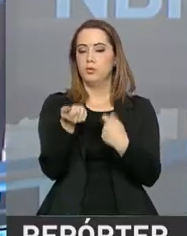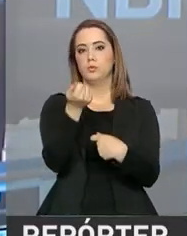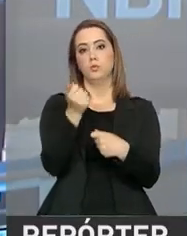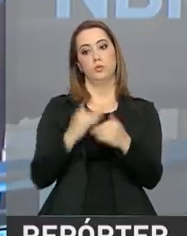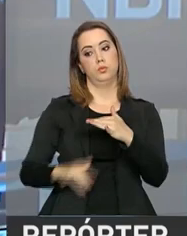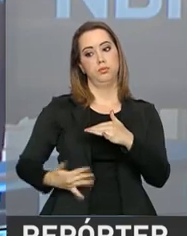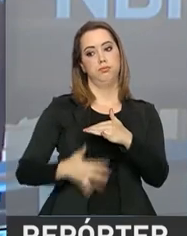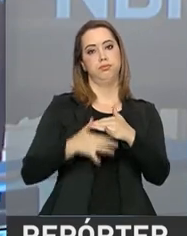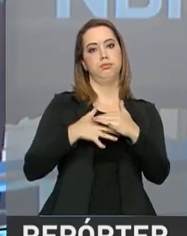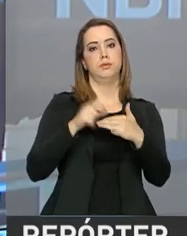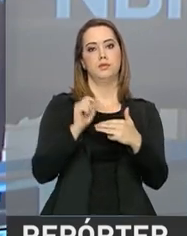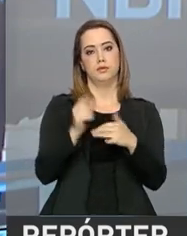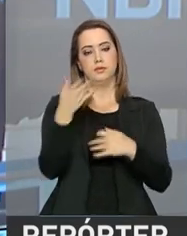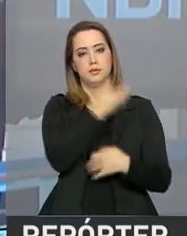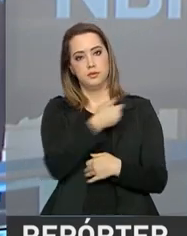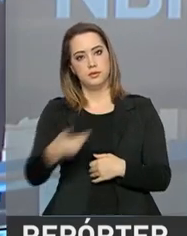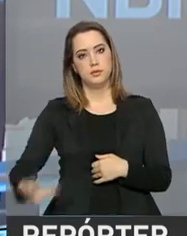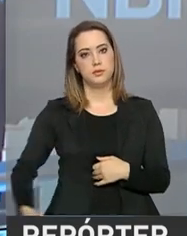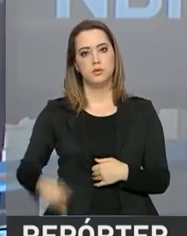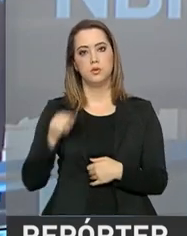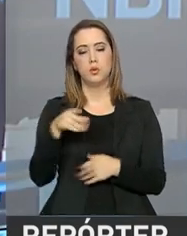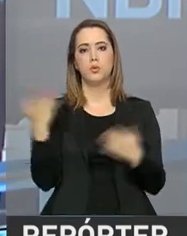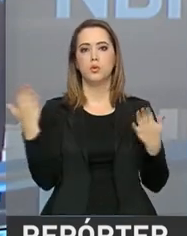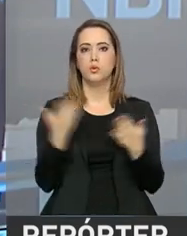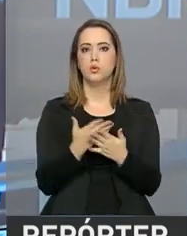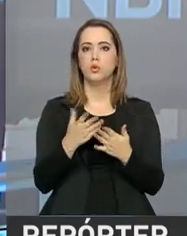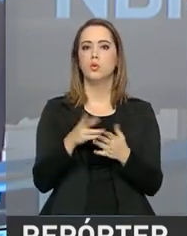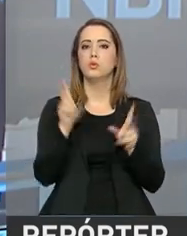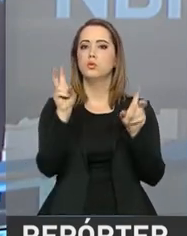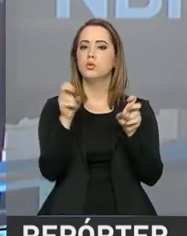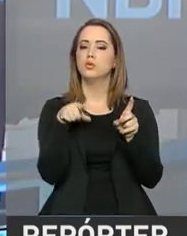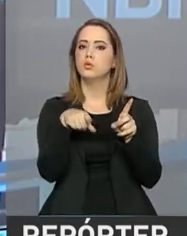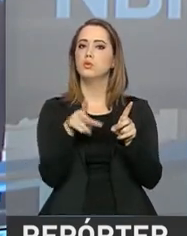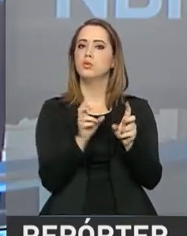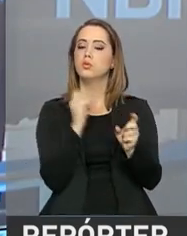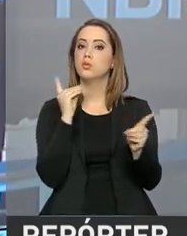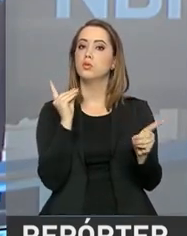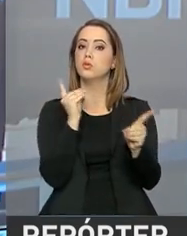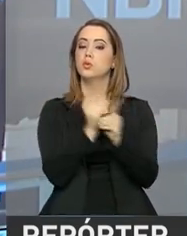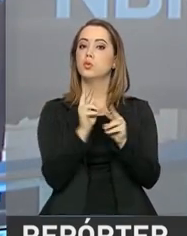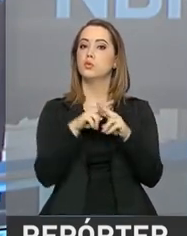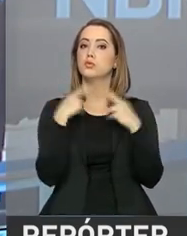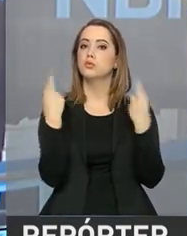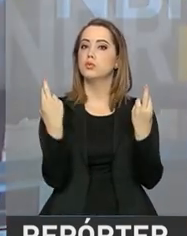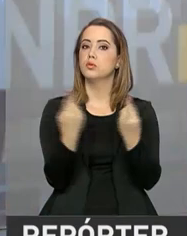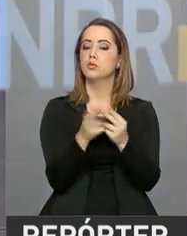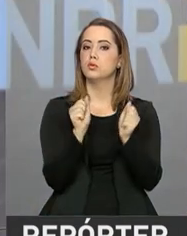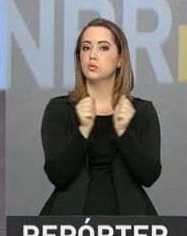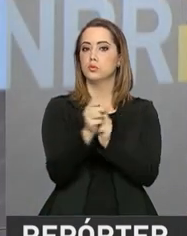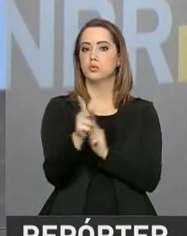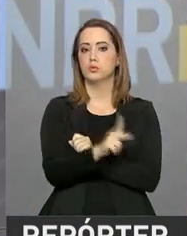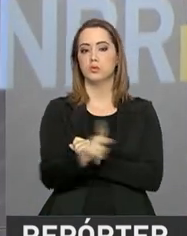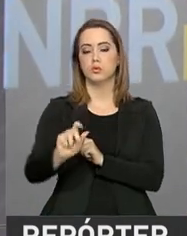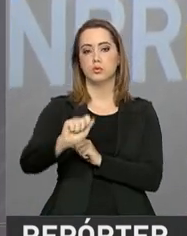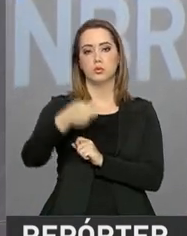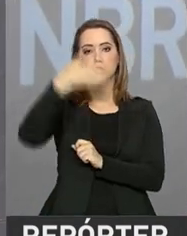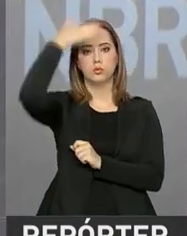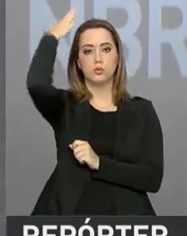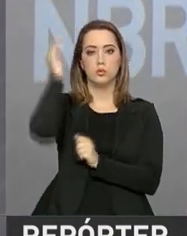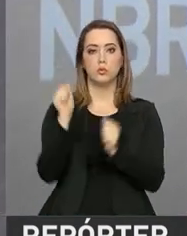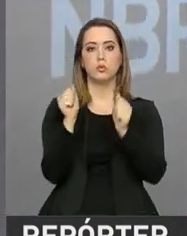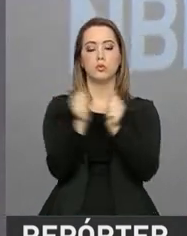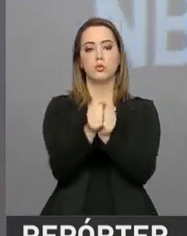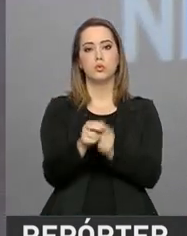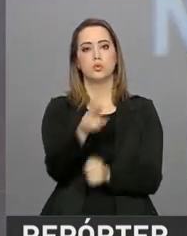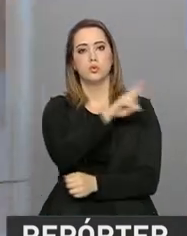públicos. Esse foi o tema de um encontro entre o presidente em exercício, Michel Temer, e os representantes dos tribunais de contas de todo o